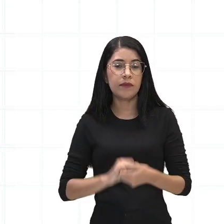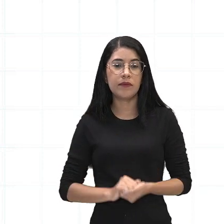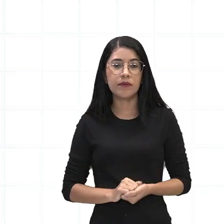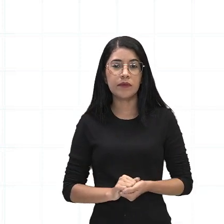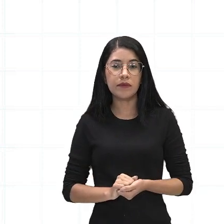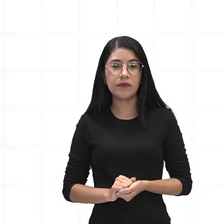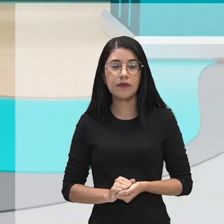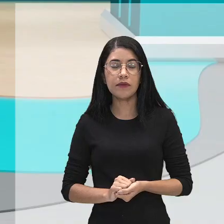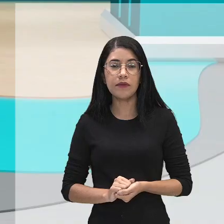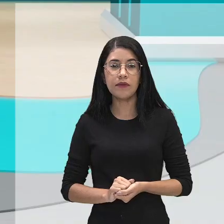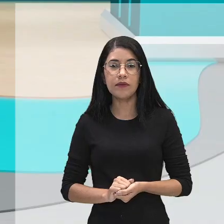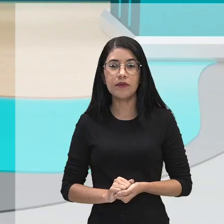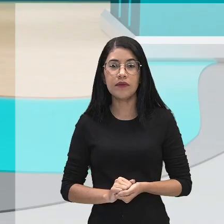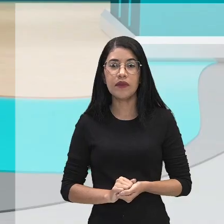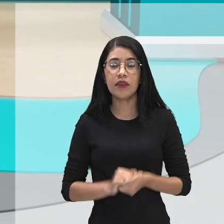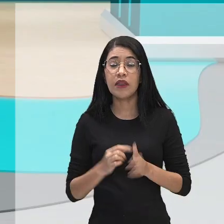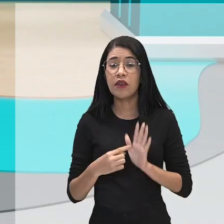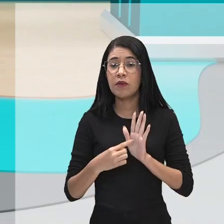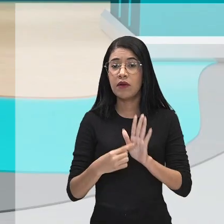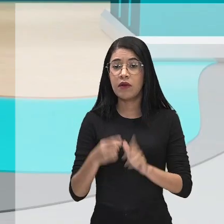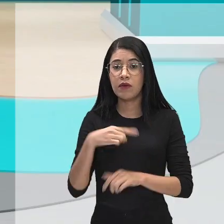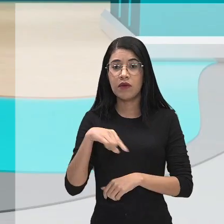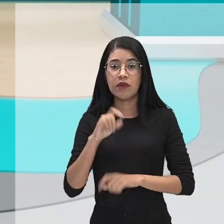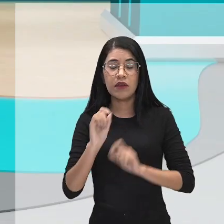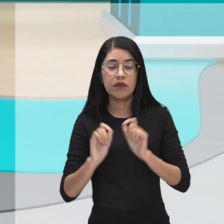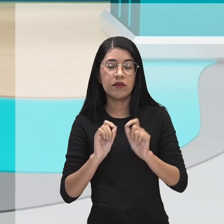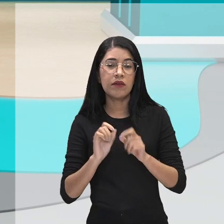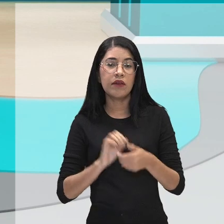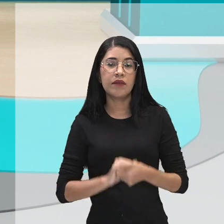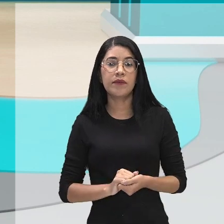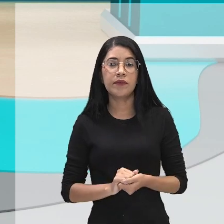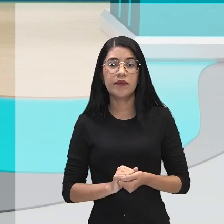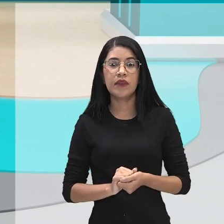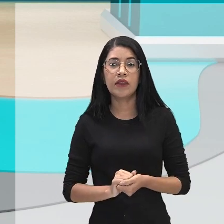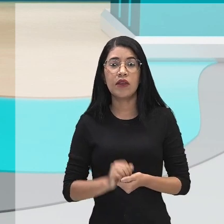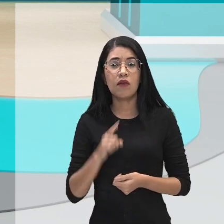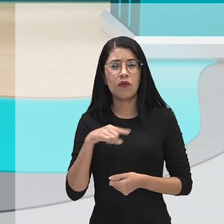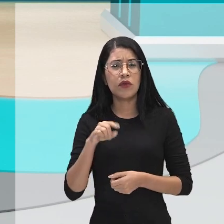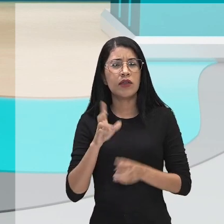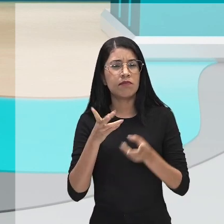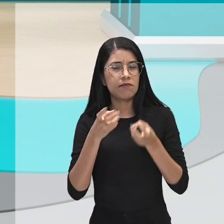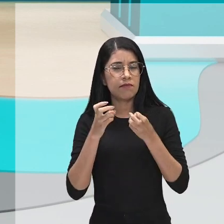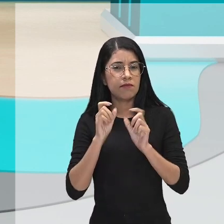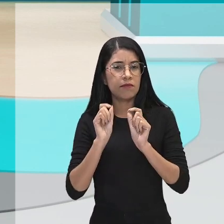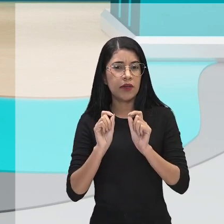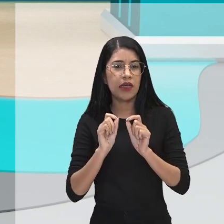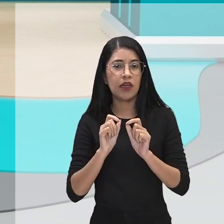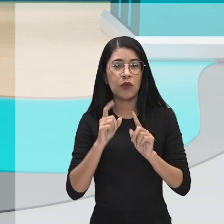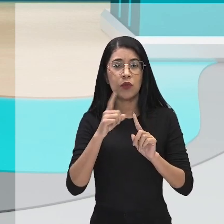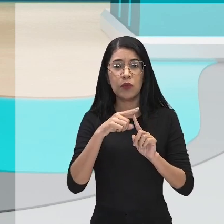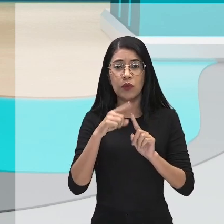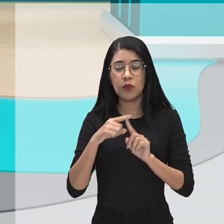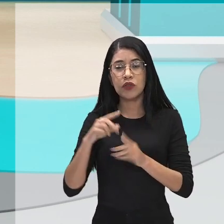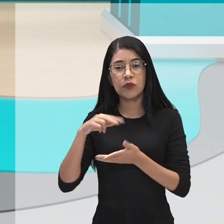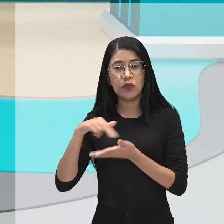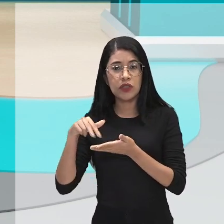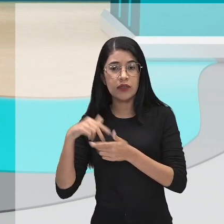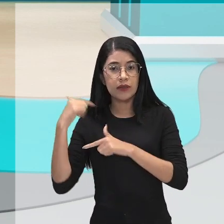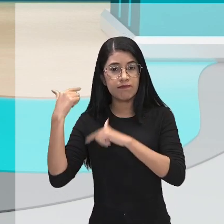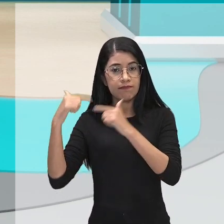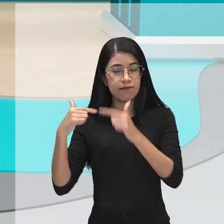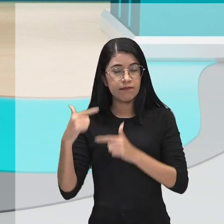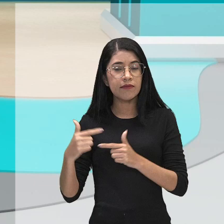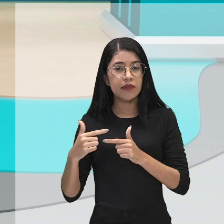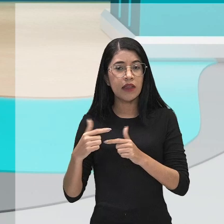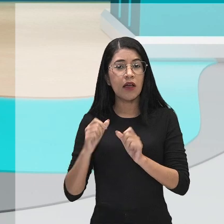específica. O que eu quero trazer para vocês dentro desse conceito que vocês viram aí? O que são as danças tradicionais, que